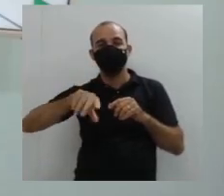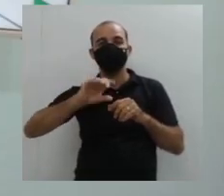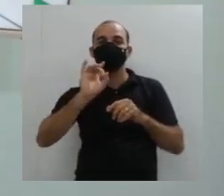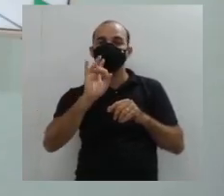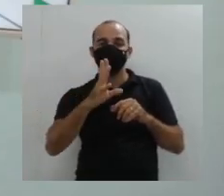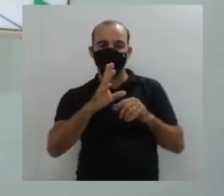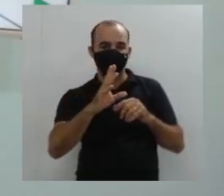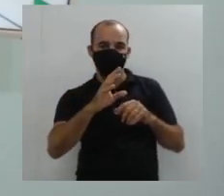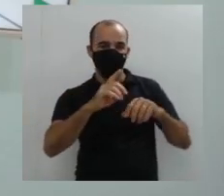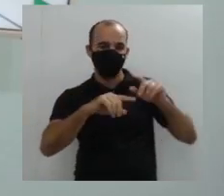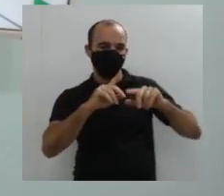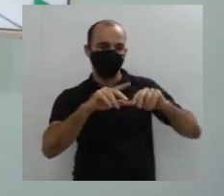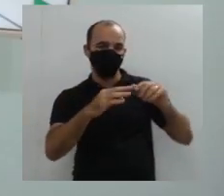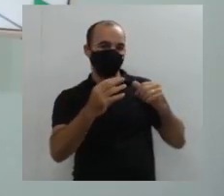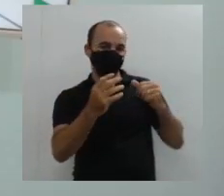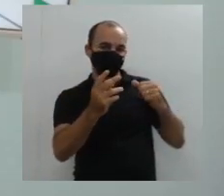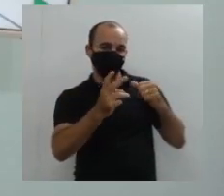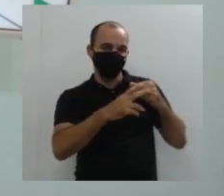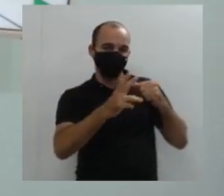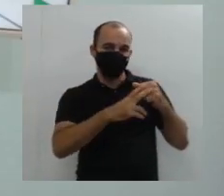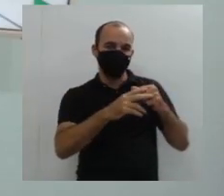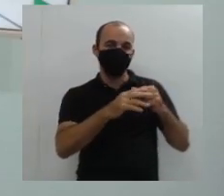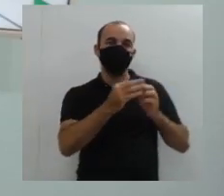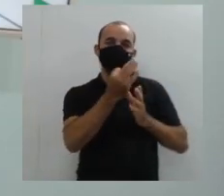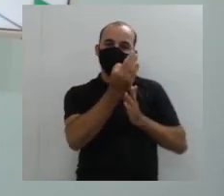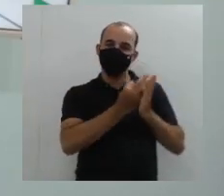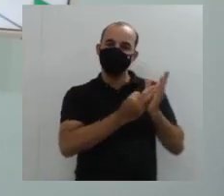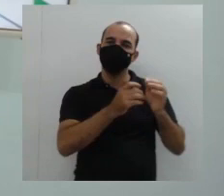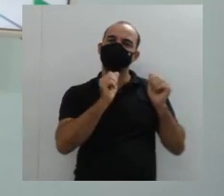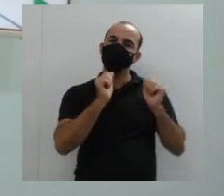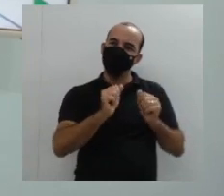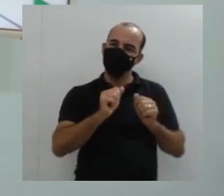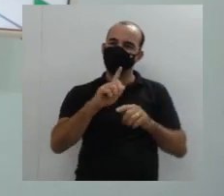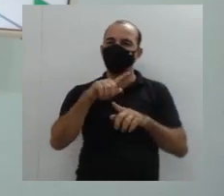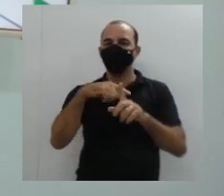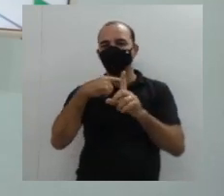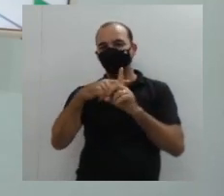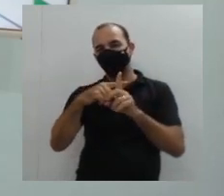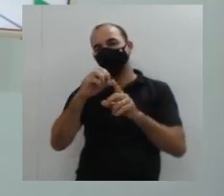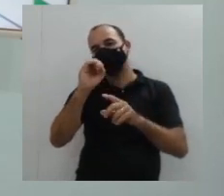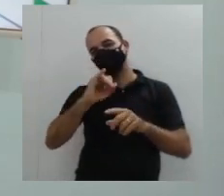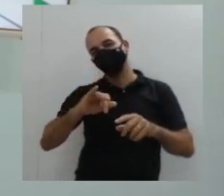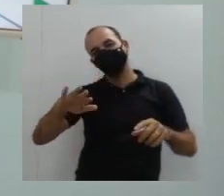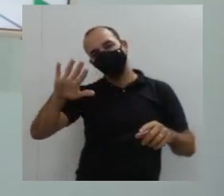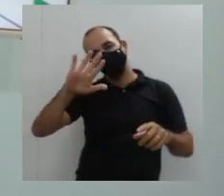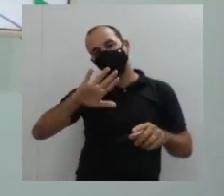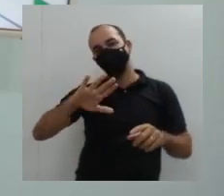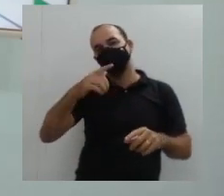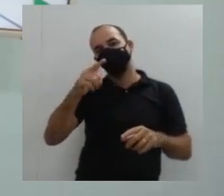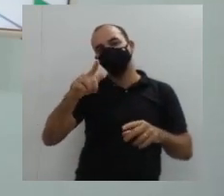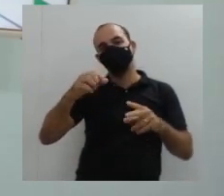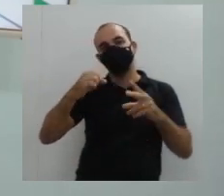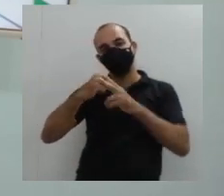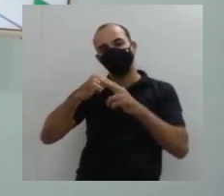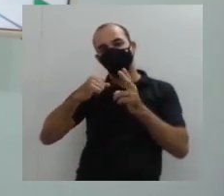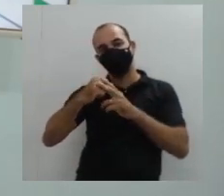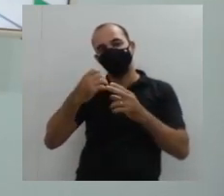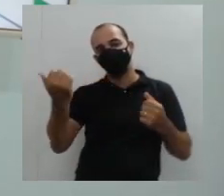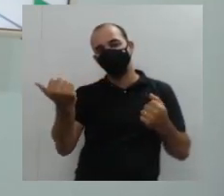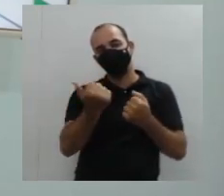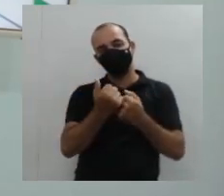verbal, certo? Lembrar que um texto também é um elemento não verbal. Então são os